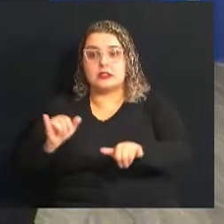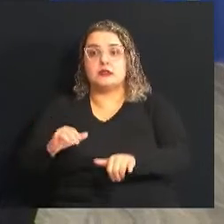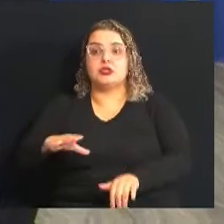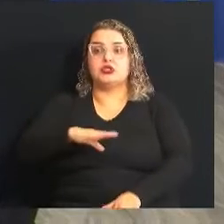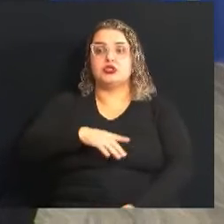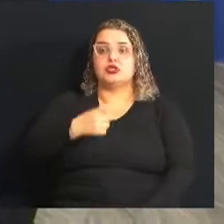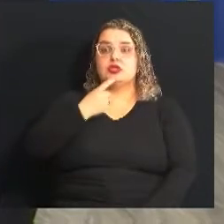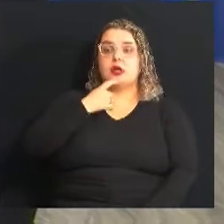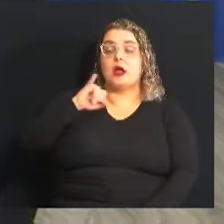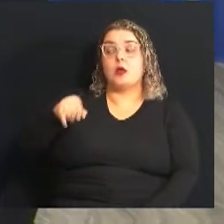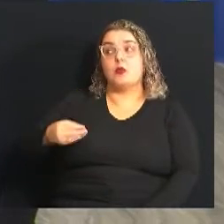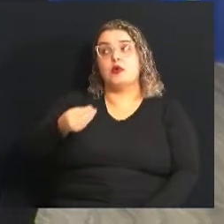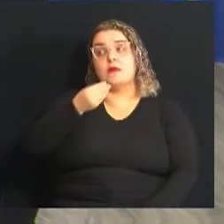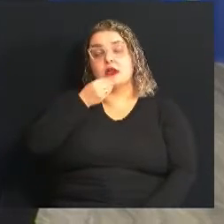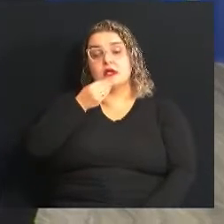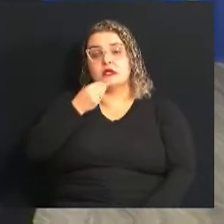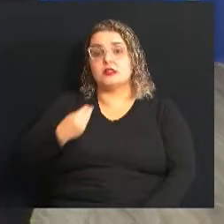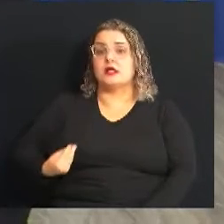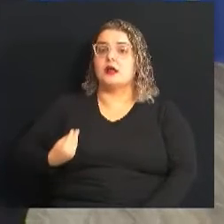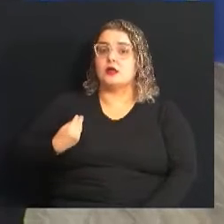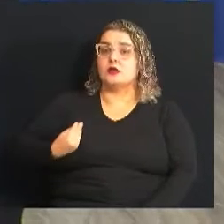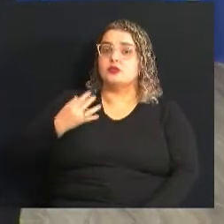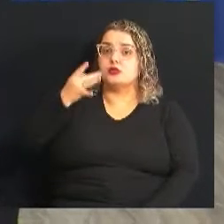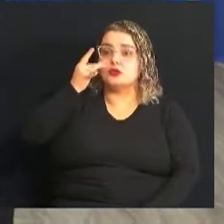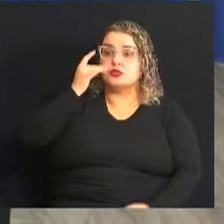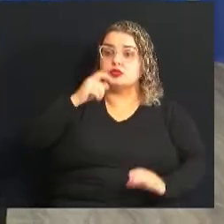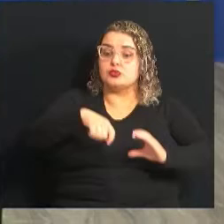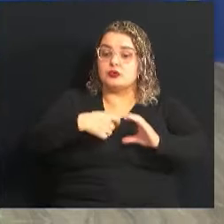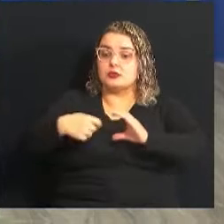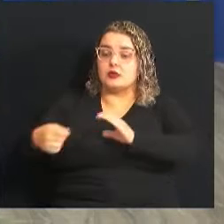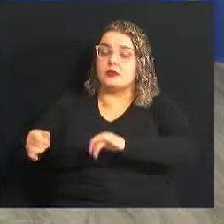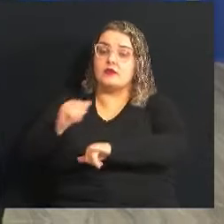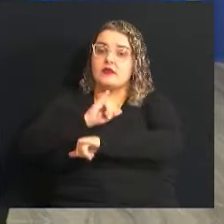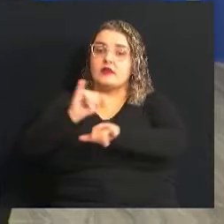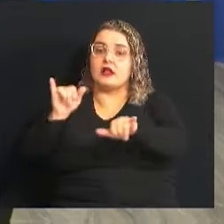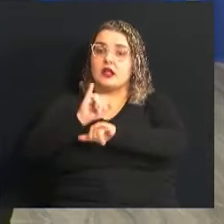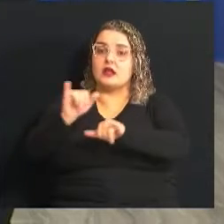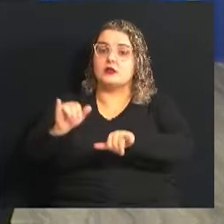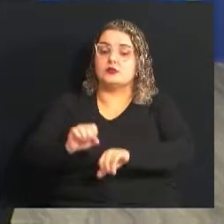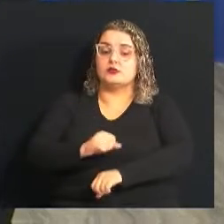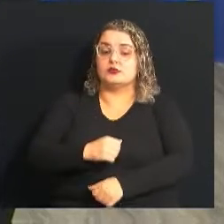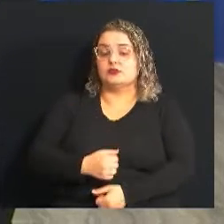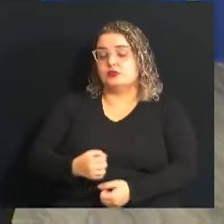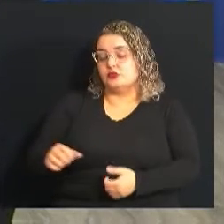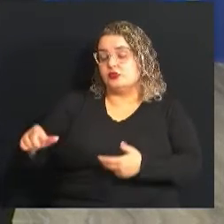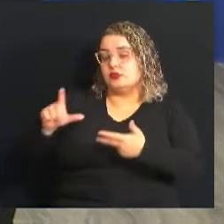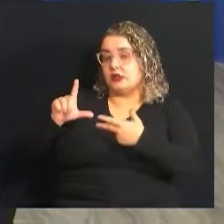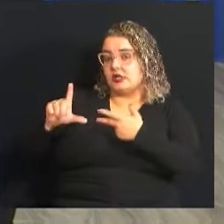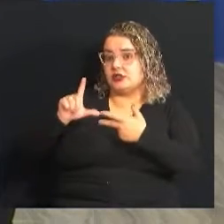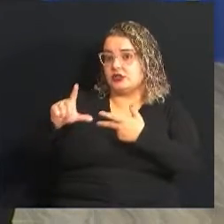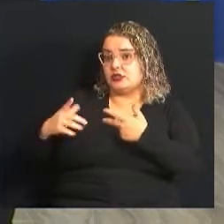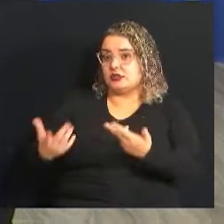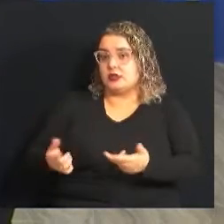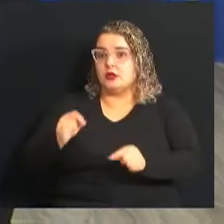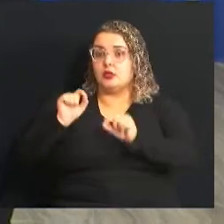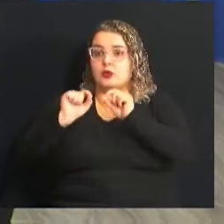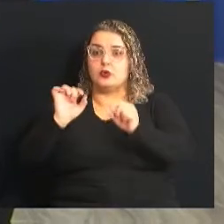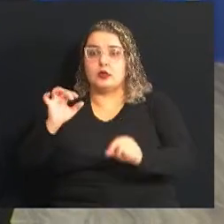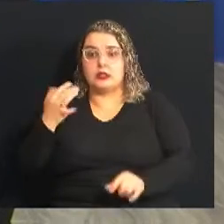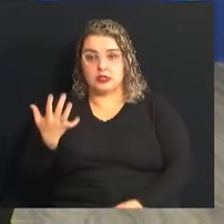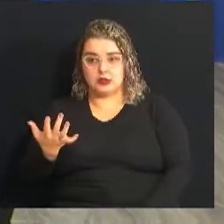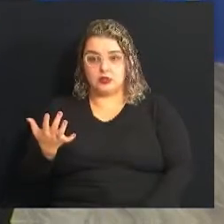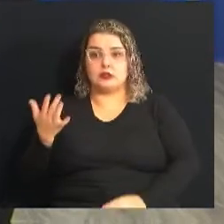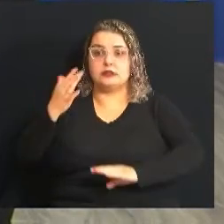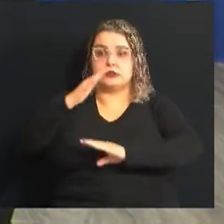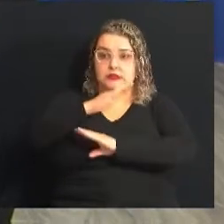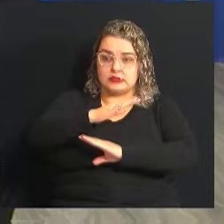Já quero aproveitar a sua presença aqui nos nossos estúdios para nós falarmos das notícias do Legislativo, do que acontece na Câmara de